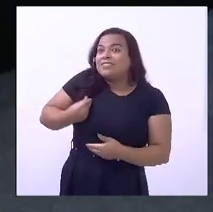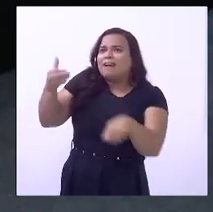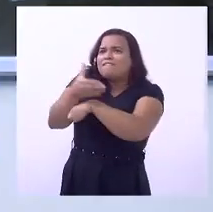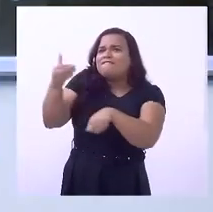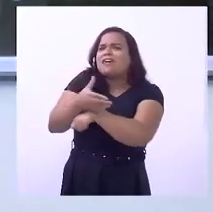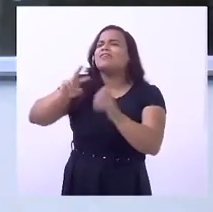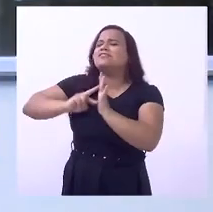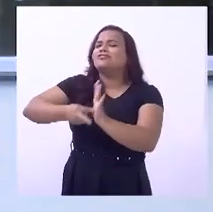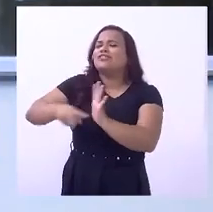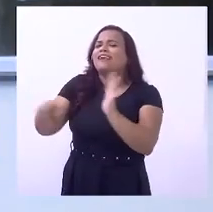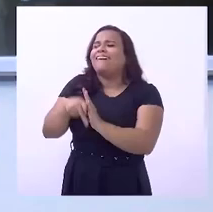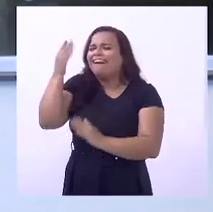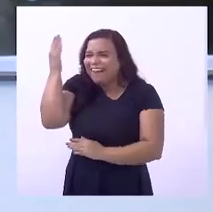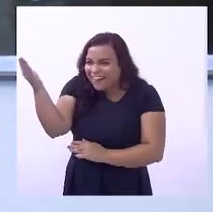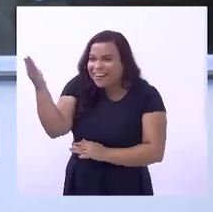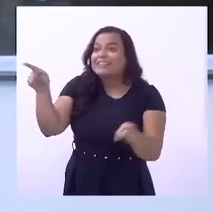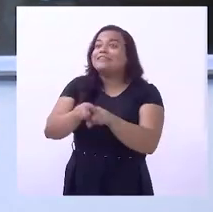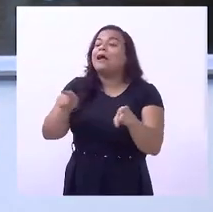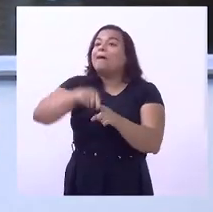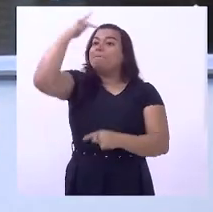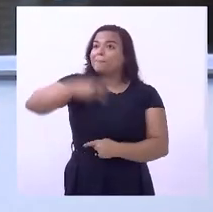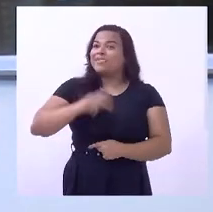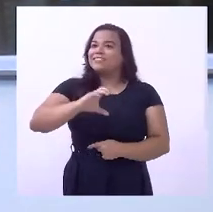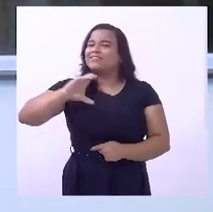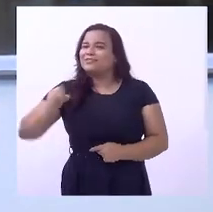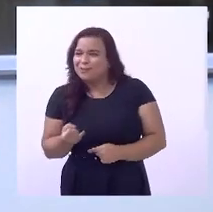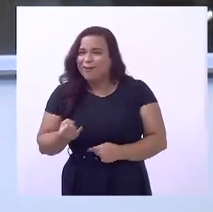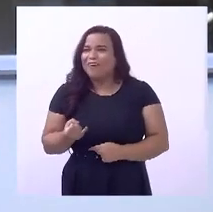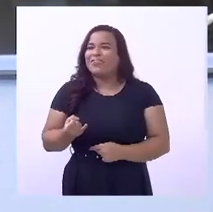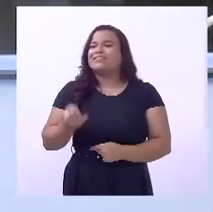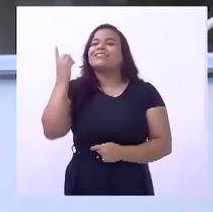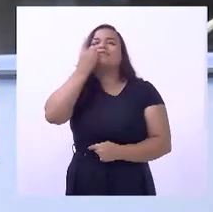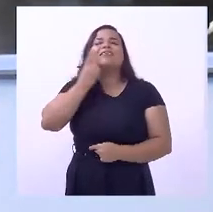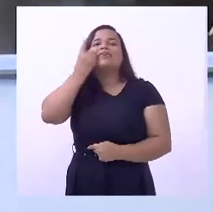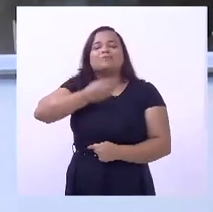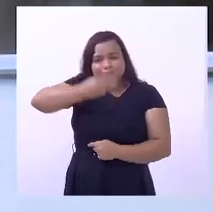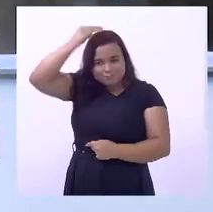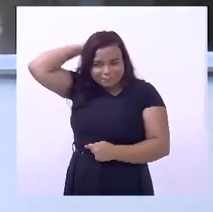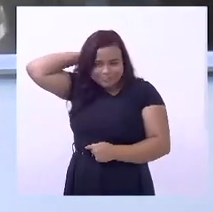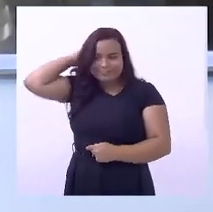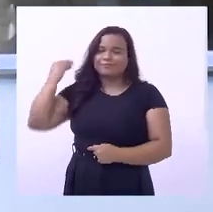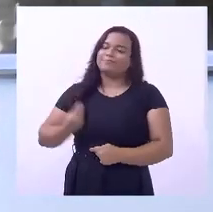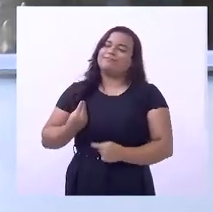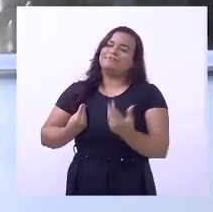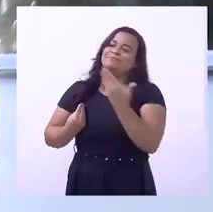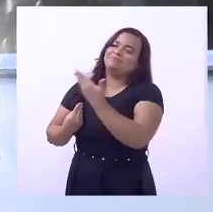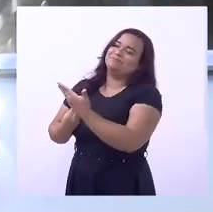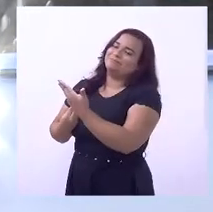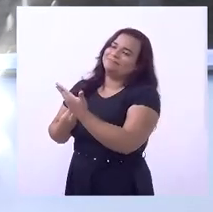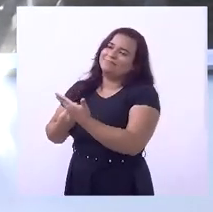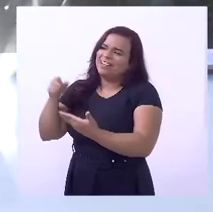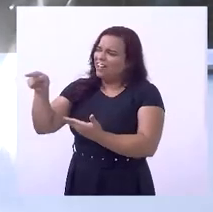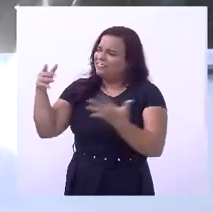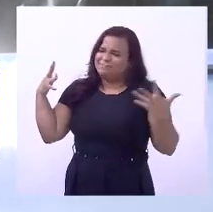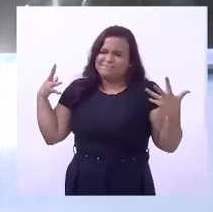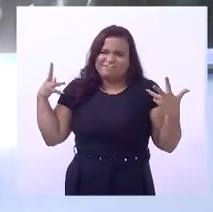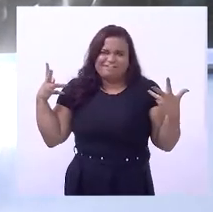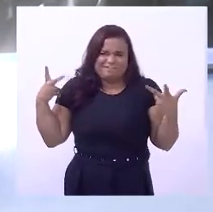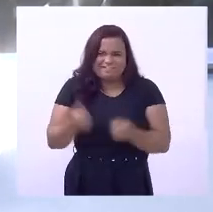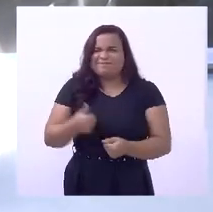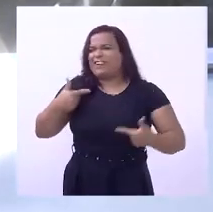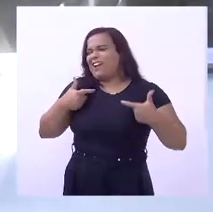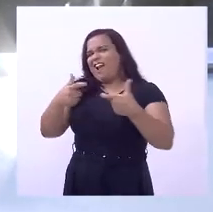do sindicato e ao presidente da CCJ, deputado Márcio Pacheco, que foi imprescindível nessa